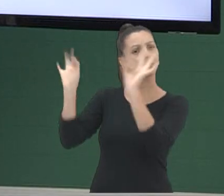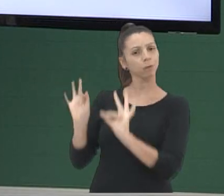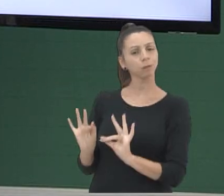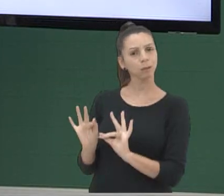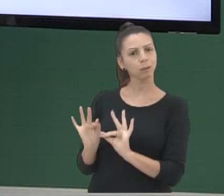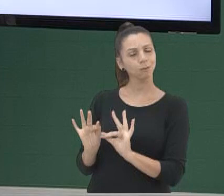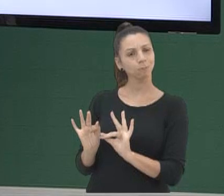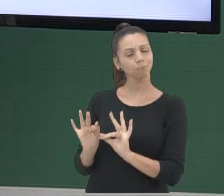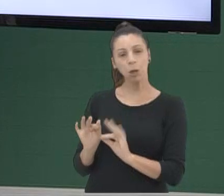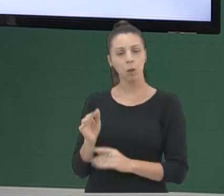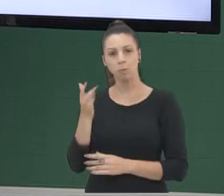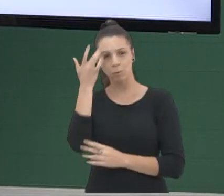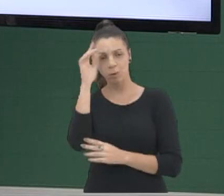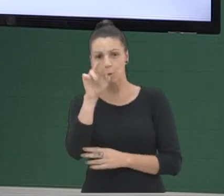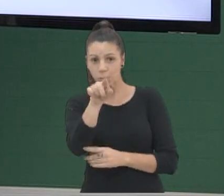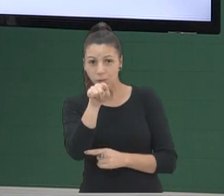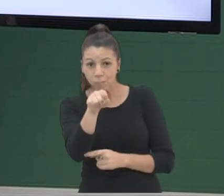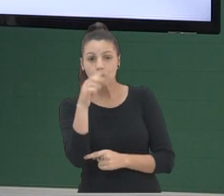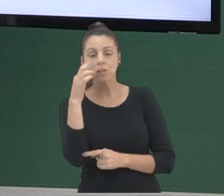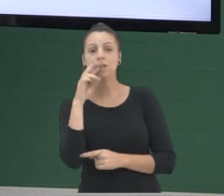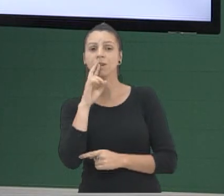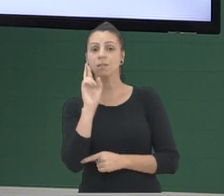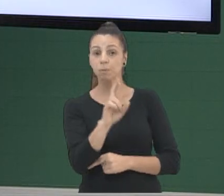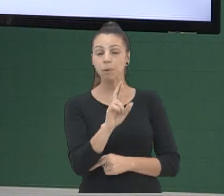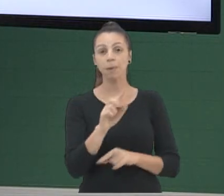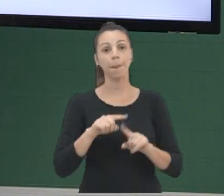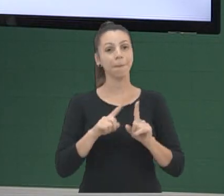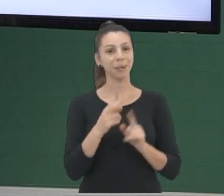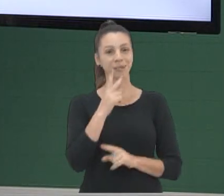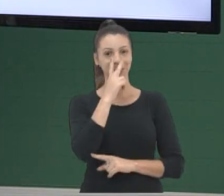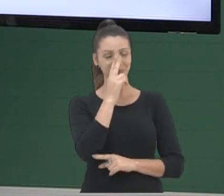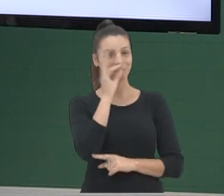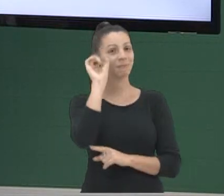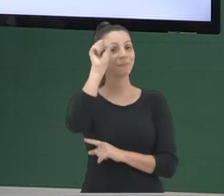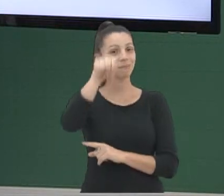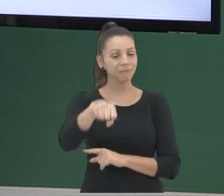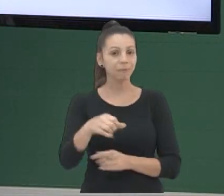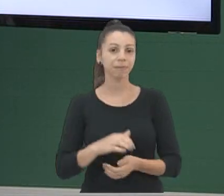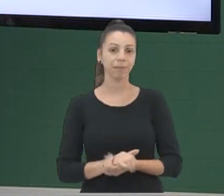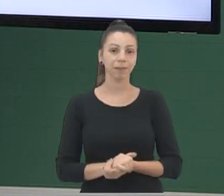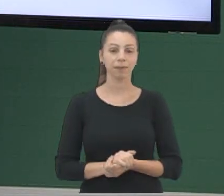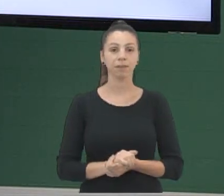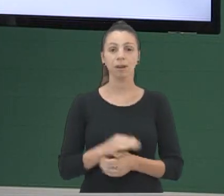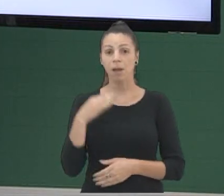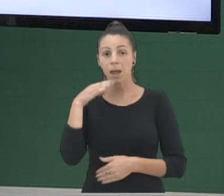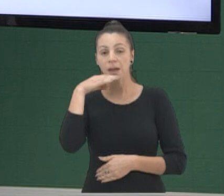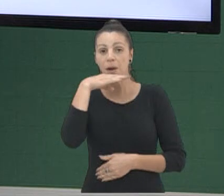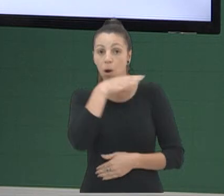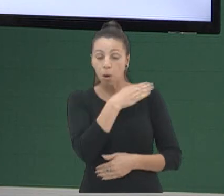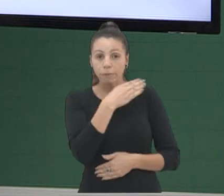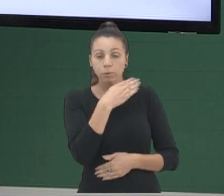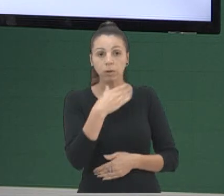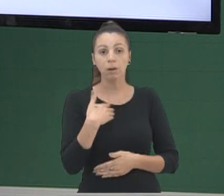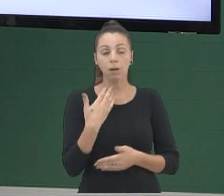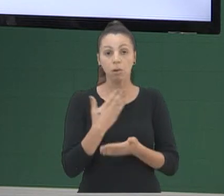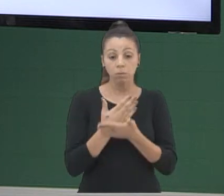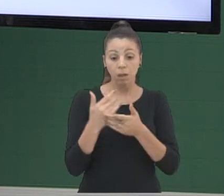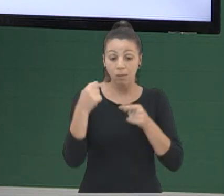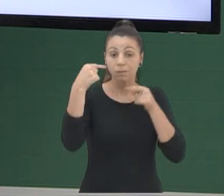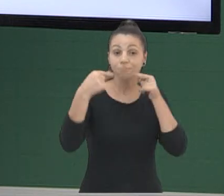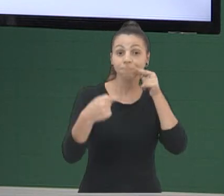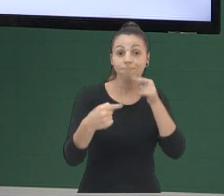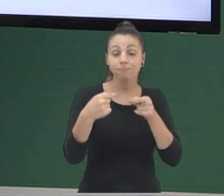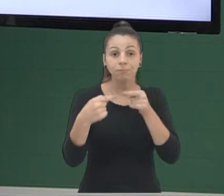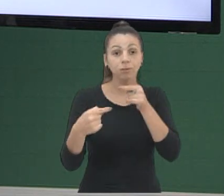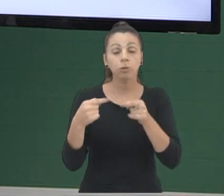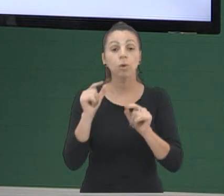sim. Né? É claro que a gente não está julgando aqui moralmente nada. A gente está tratando da ideia de